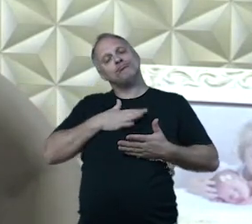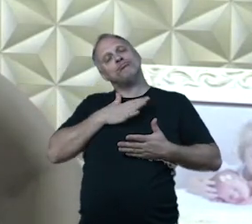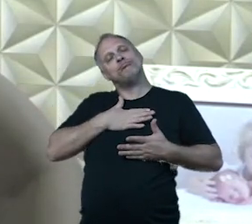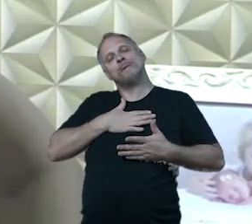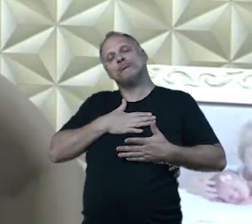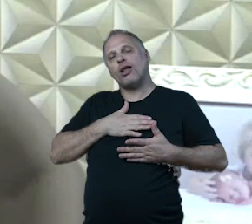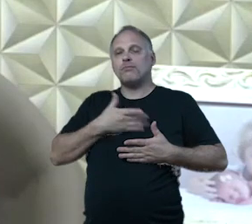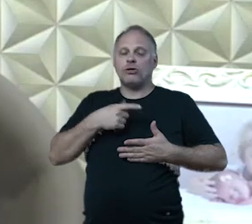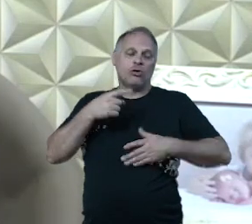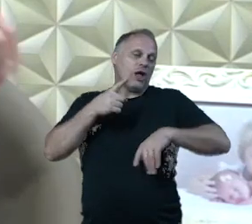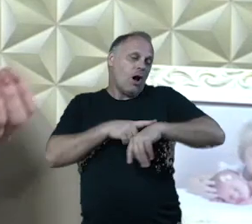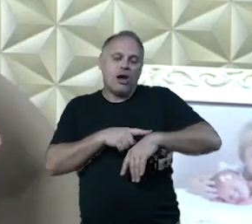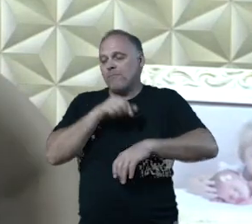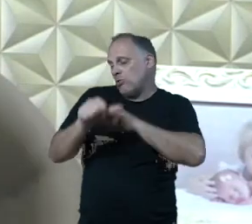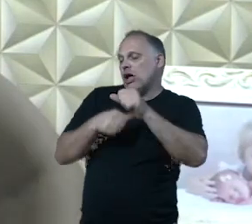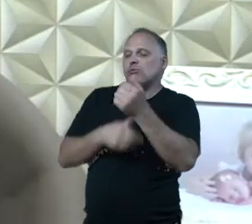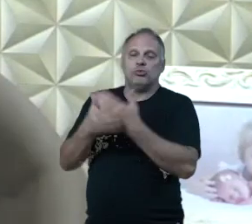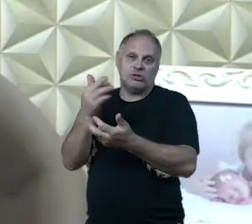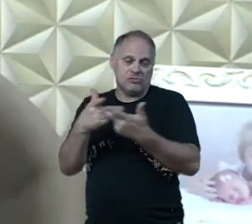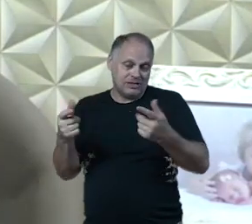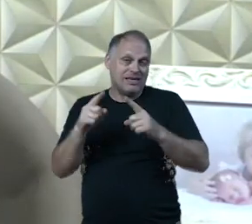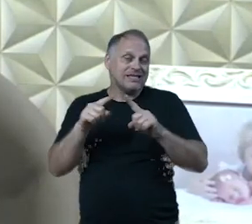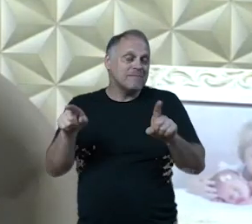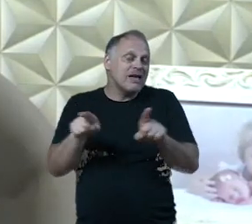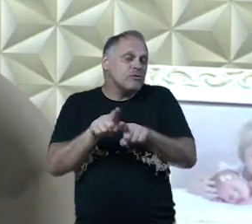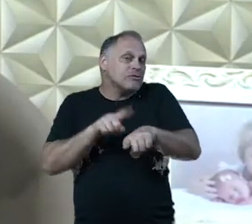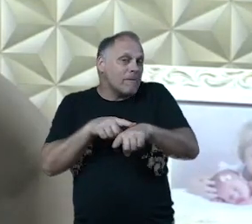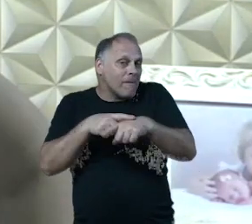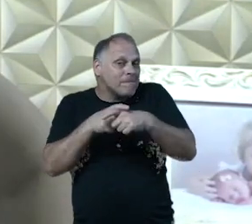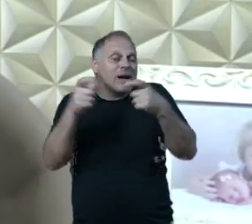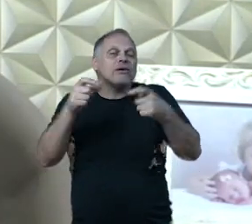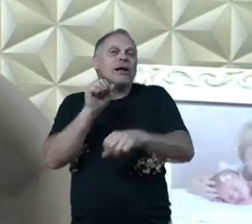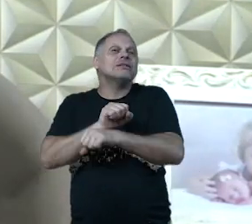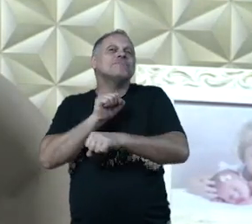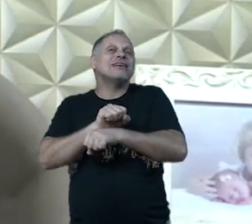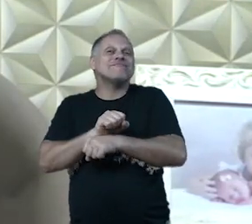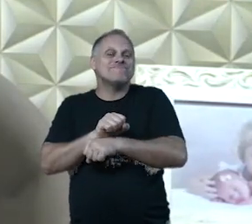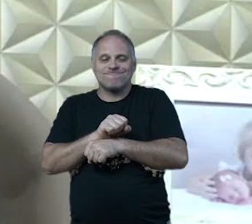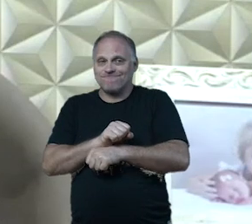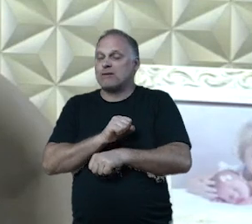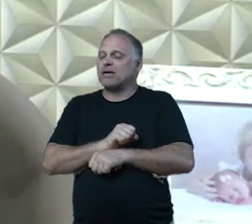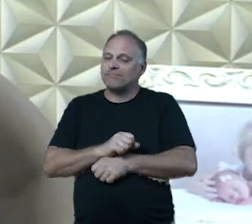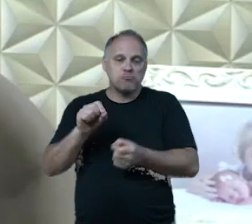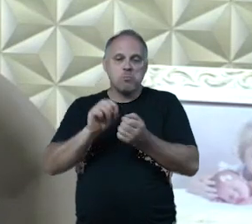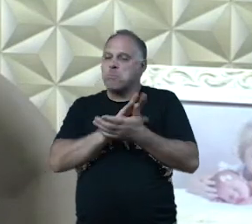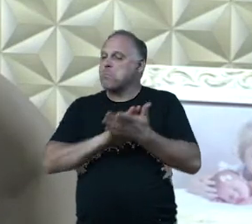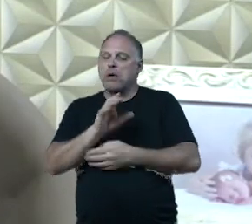deixar o bebê mais tranquilo, assim, não tirar muito da rotina dele. E o maior tempo é o tempo de espera, assim, o